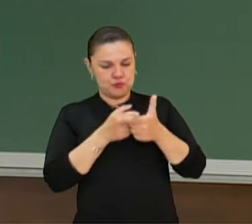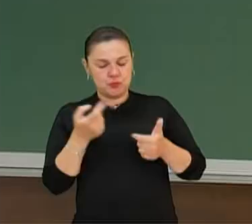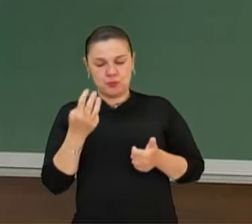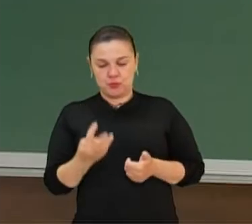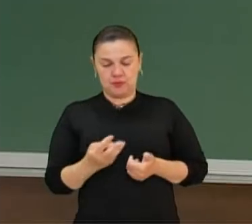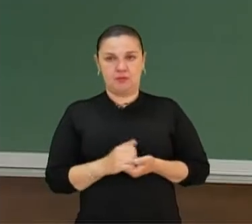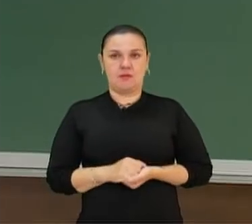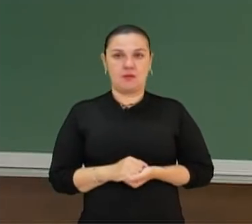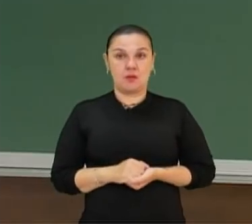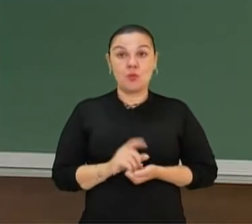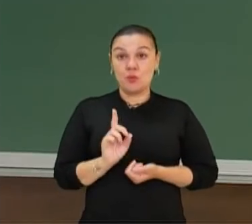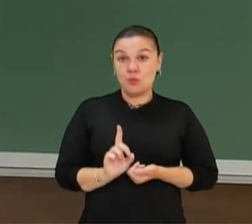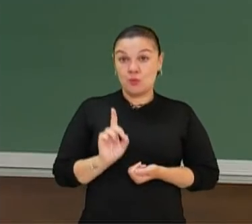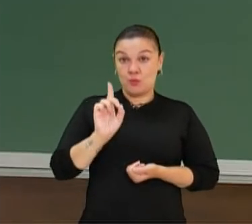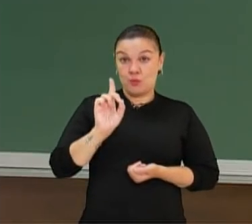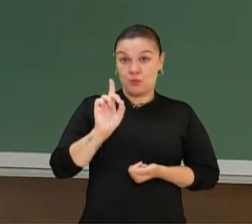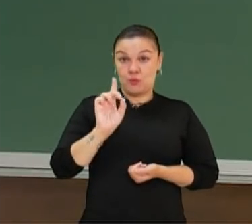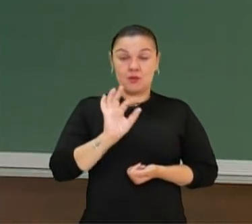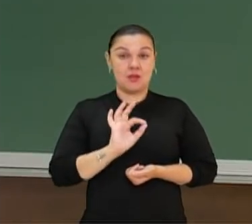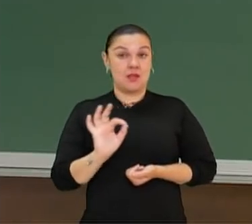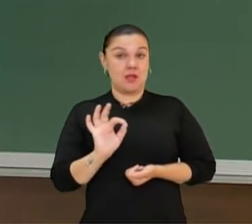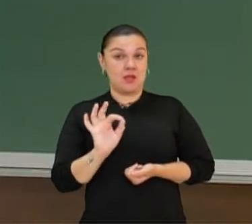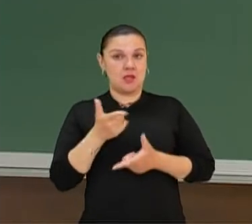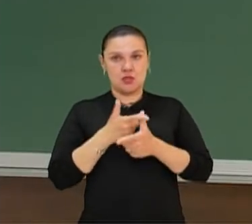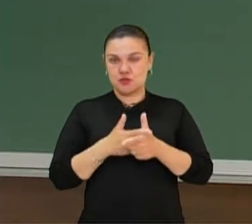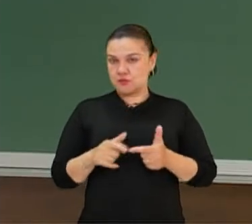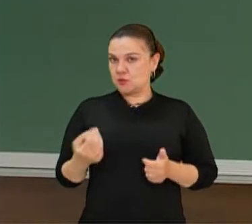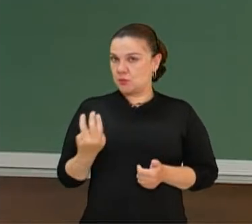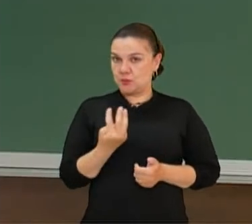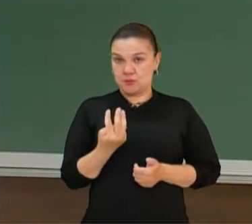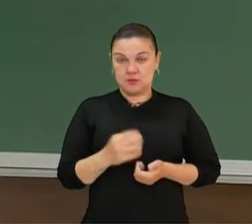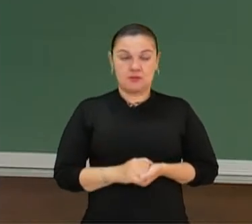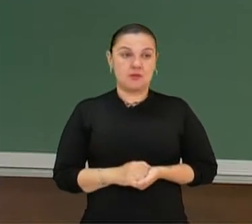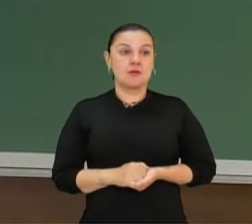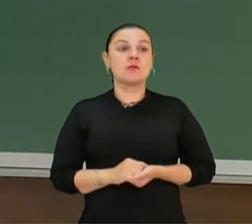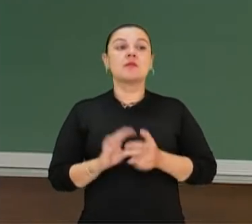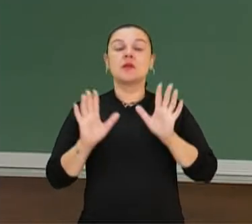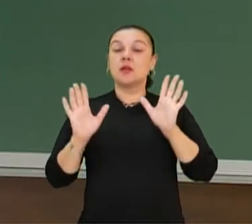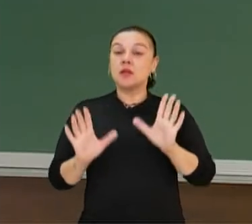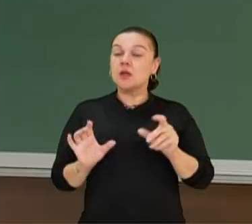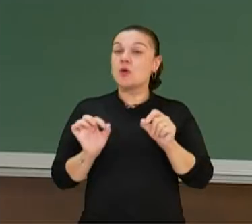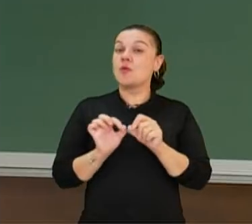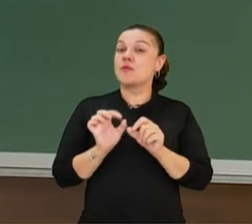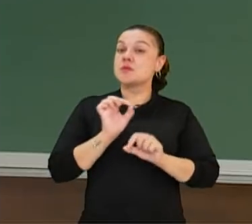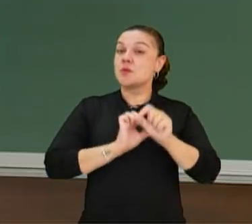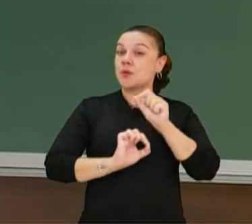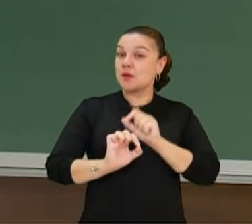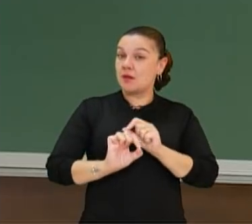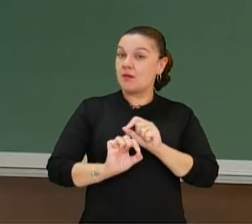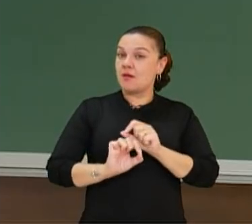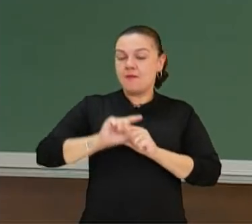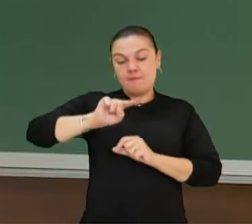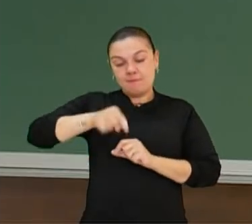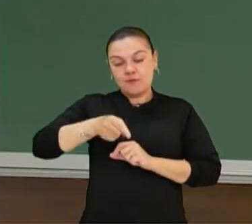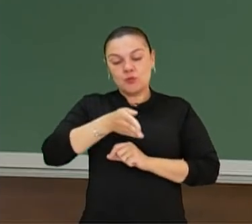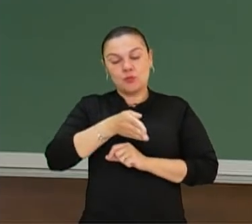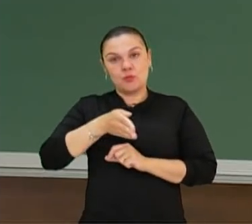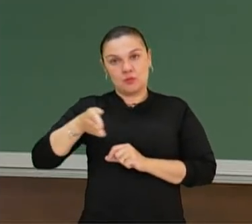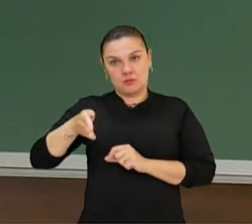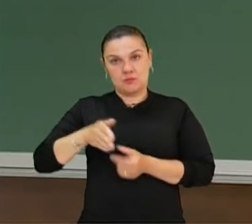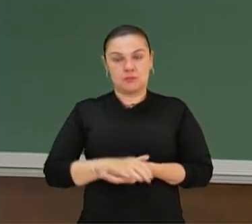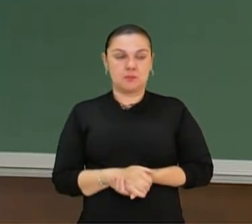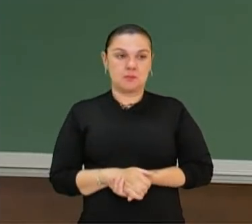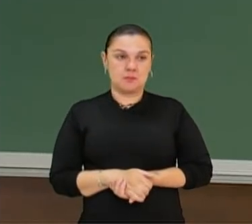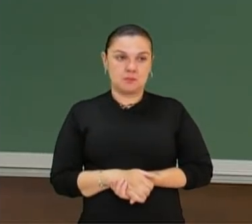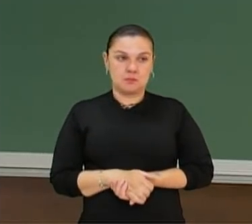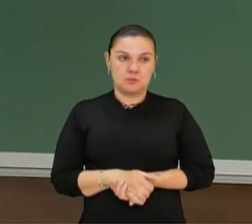que uma unidade não é divisível por 3 unidades. Então, eu vou trabalhar com casas decimais. Então, eu vou